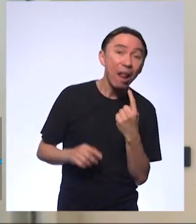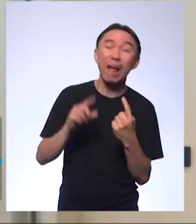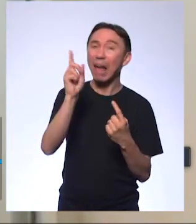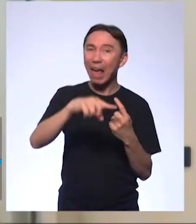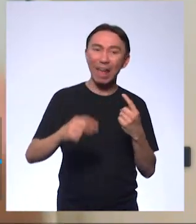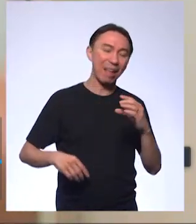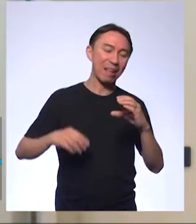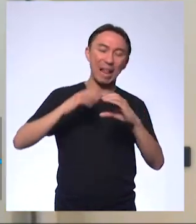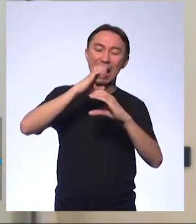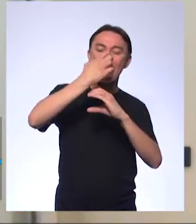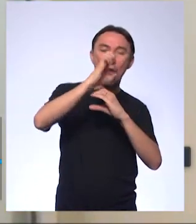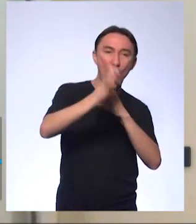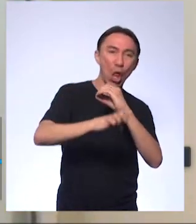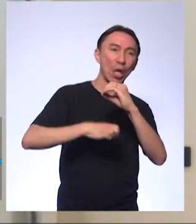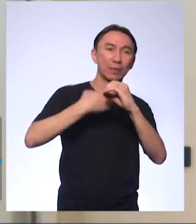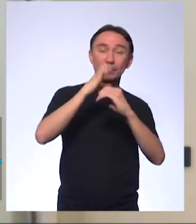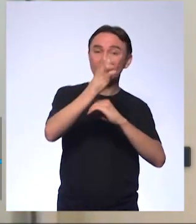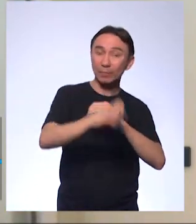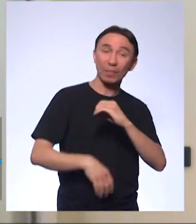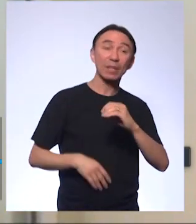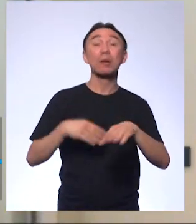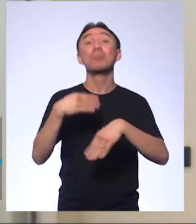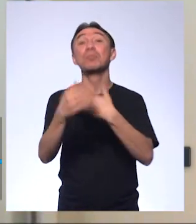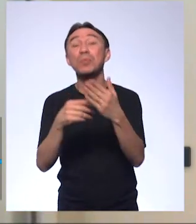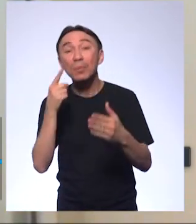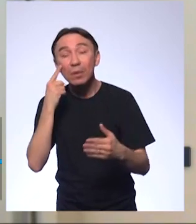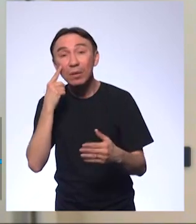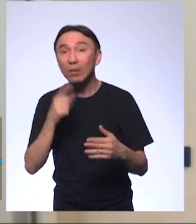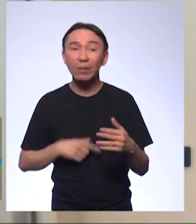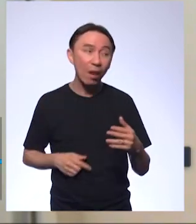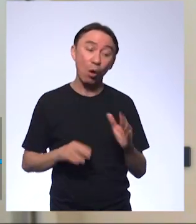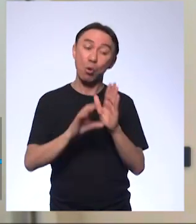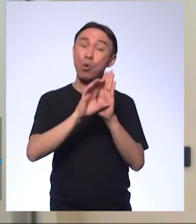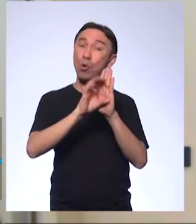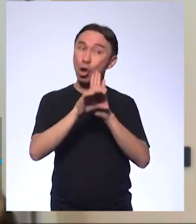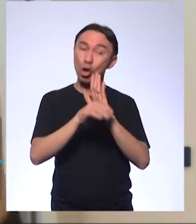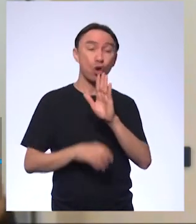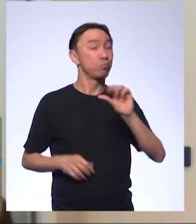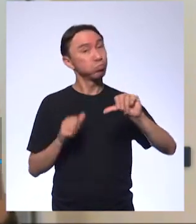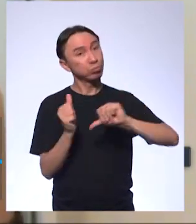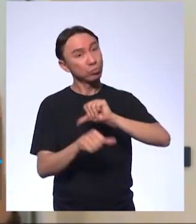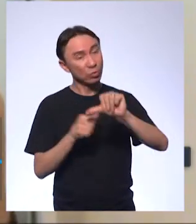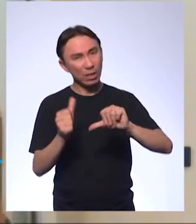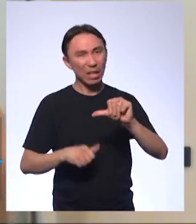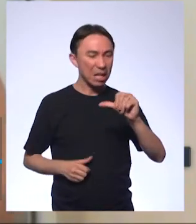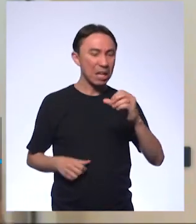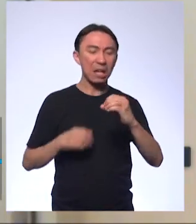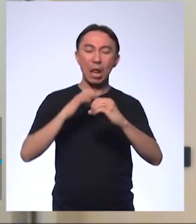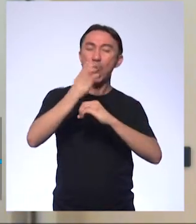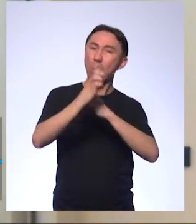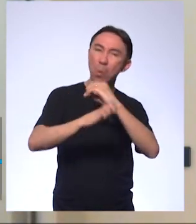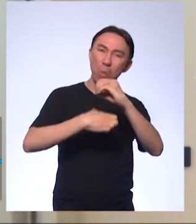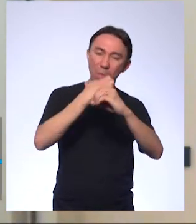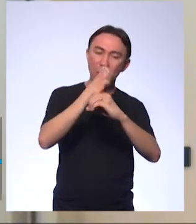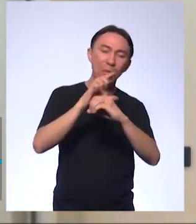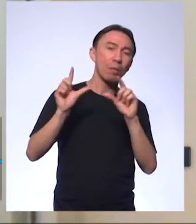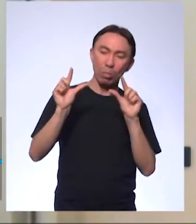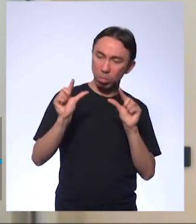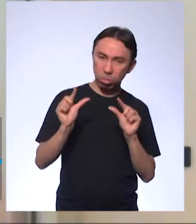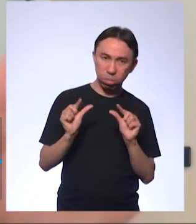esse algo que elas encontravam era o núcleo, que era positivo, por isso que tinha essa repulsão. Só que ele dizia que era um